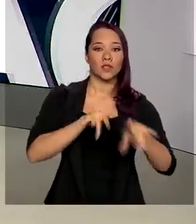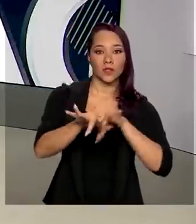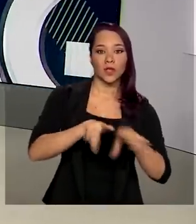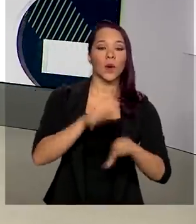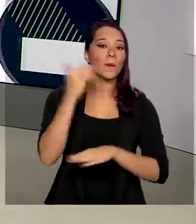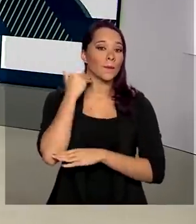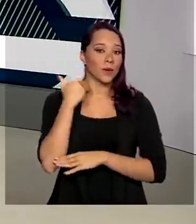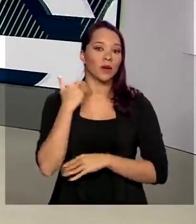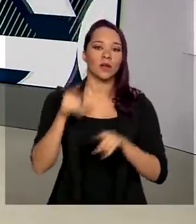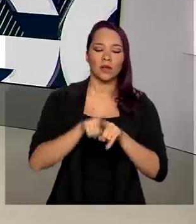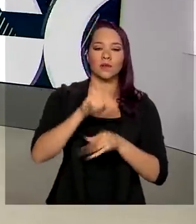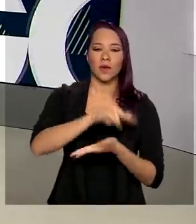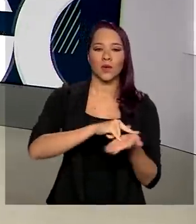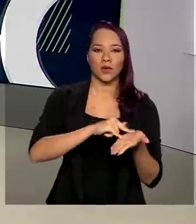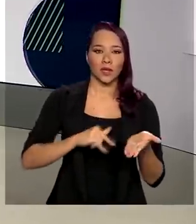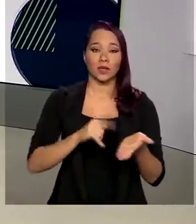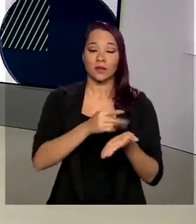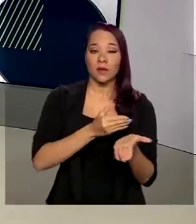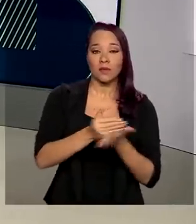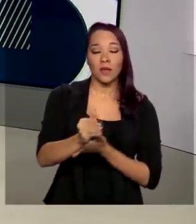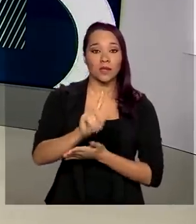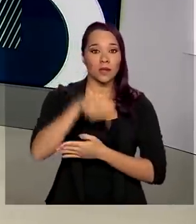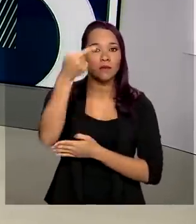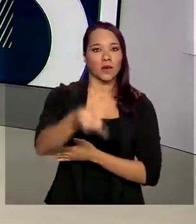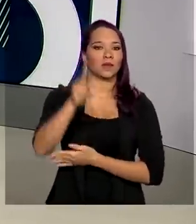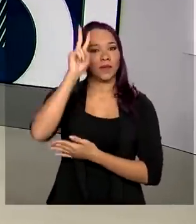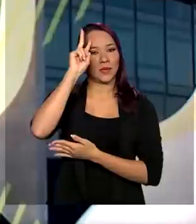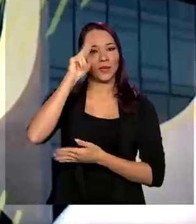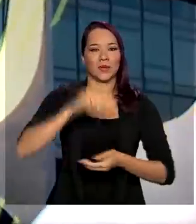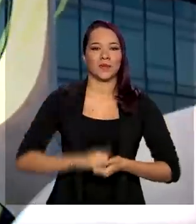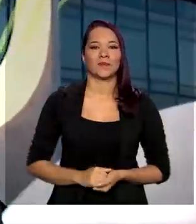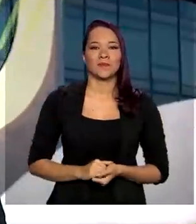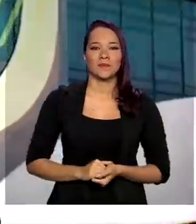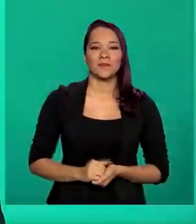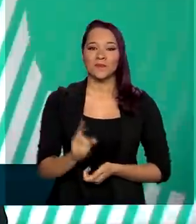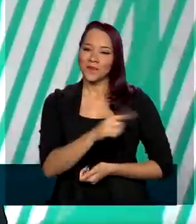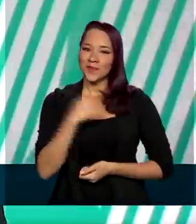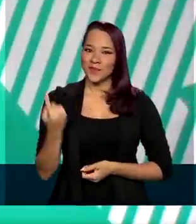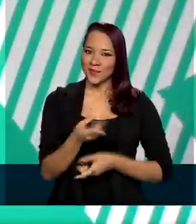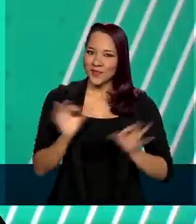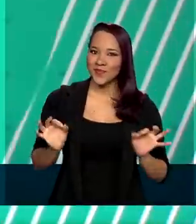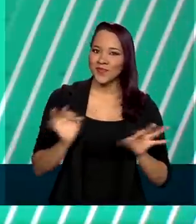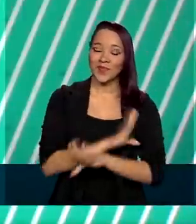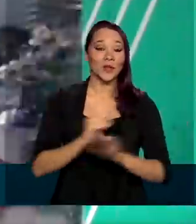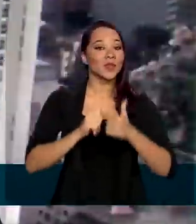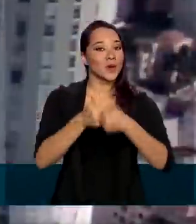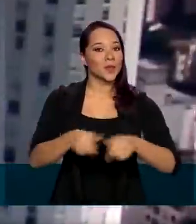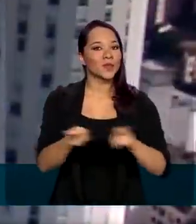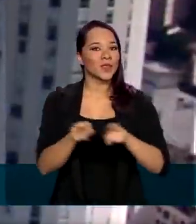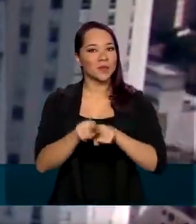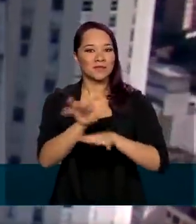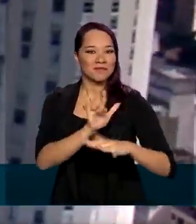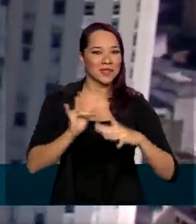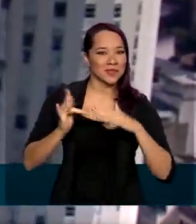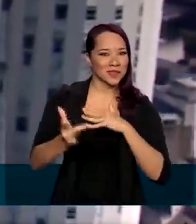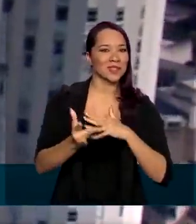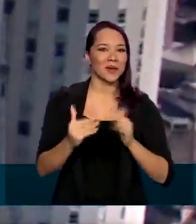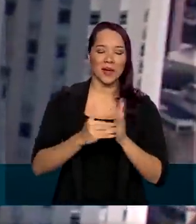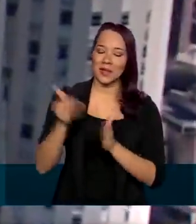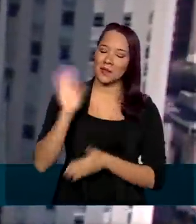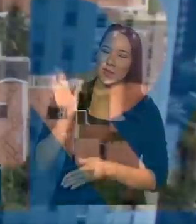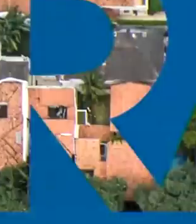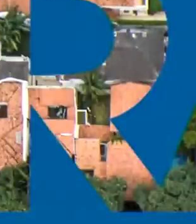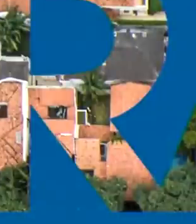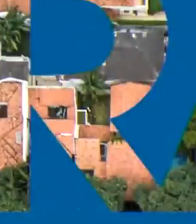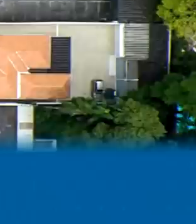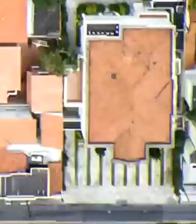do banco e a contratação terá início na próxima segunda-feira. A gente fica por aqui, nos acompanhe também pelas redes sociais. Até a